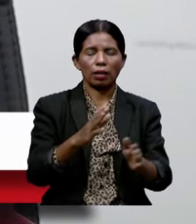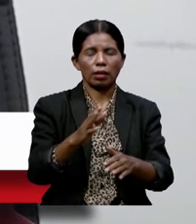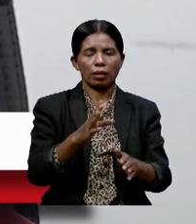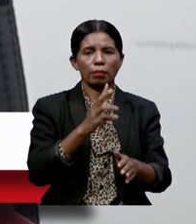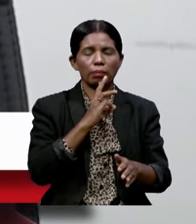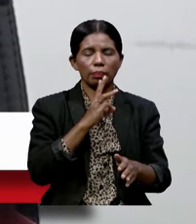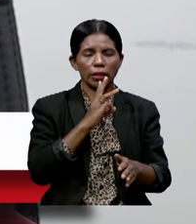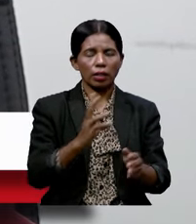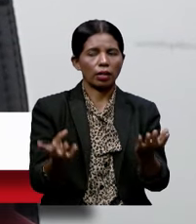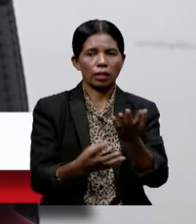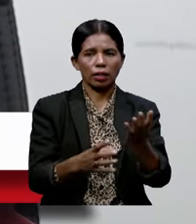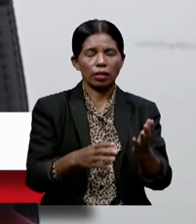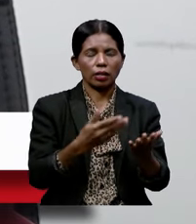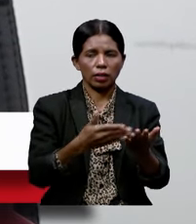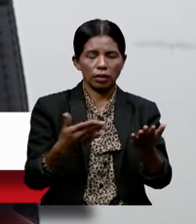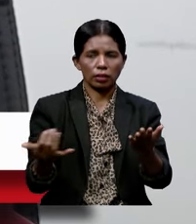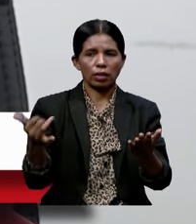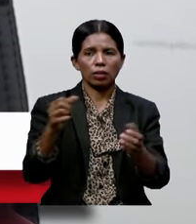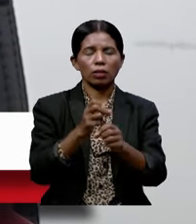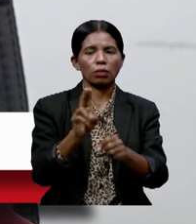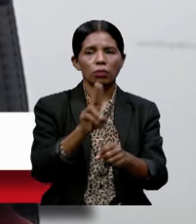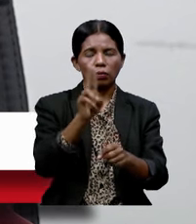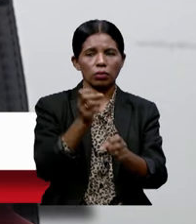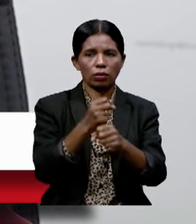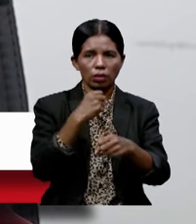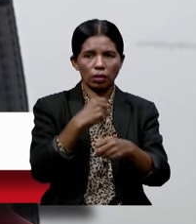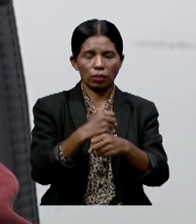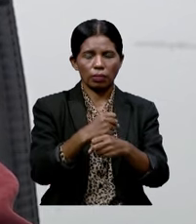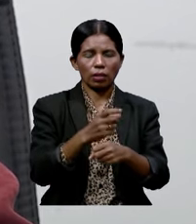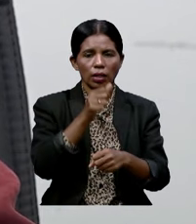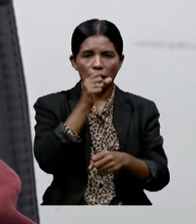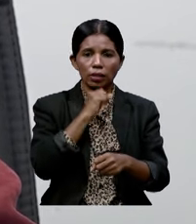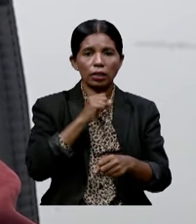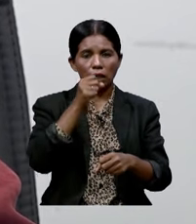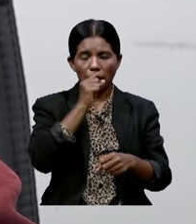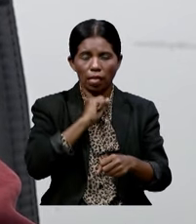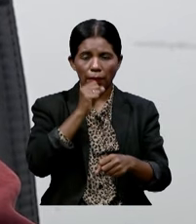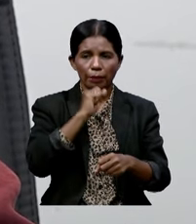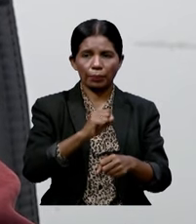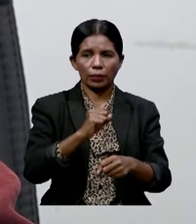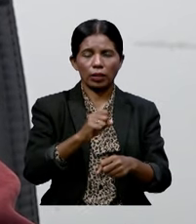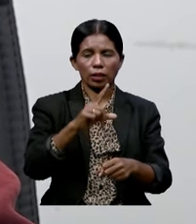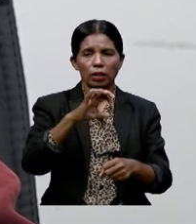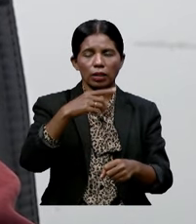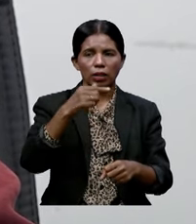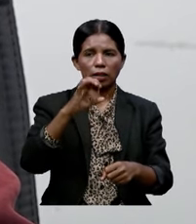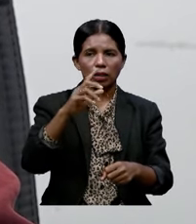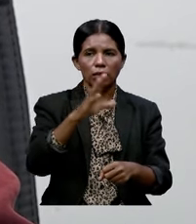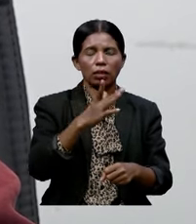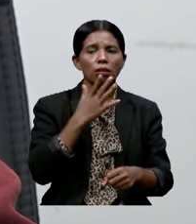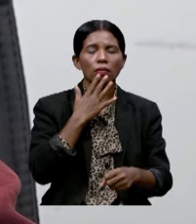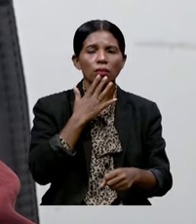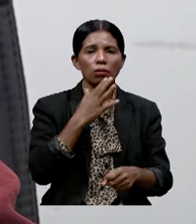Nialaran. Rua, matéria-prima Nebe usa o de Halo a Scream, maca líquido, corante ou cores